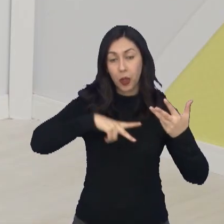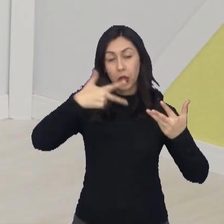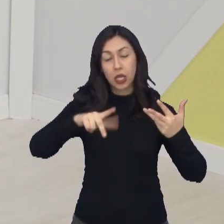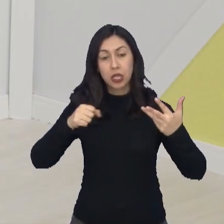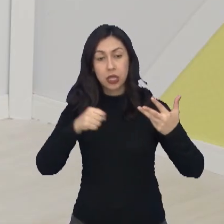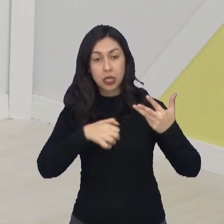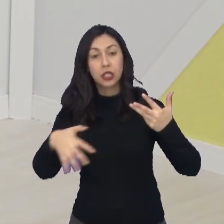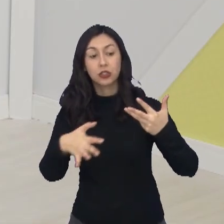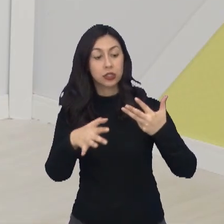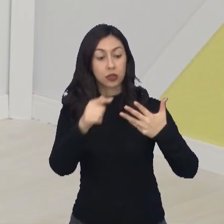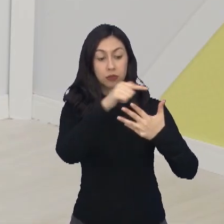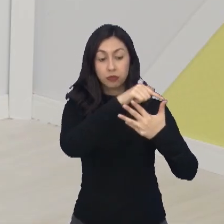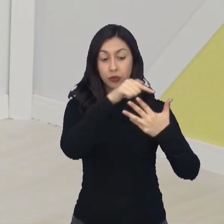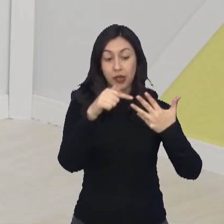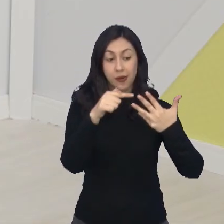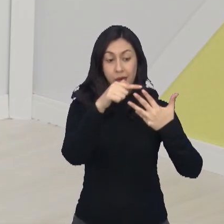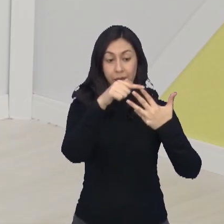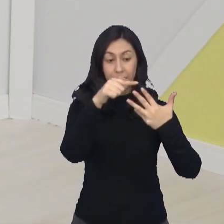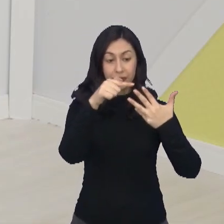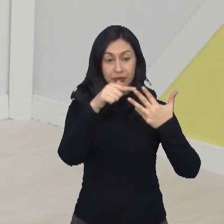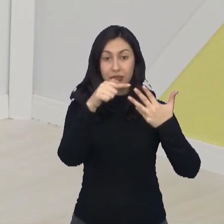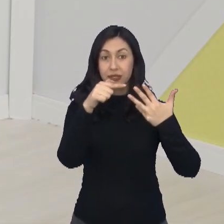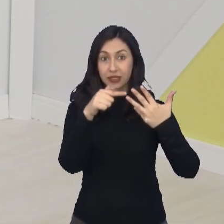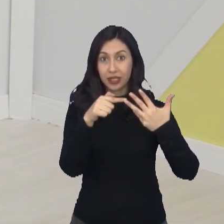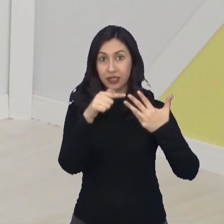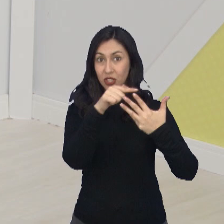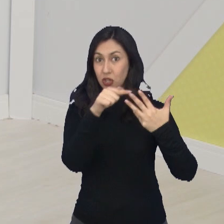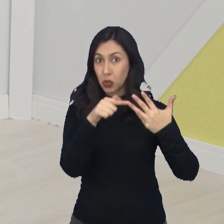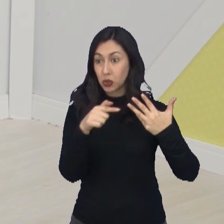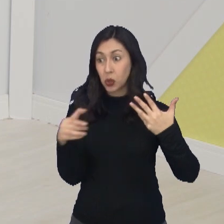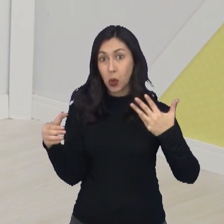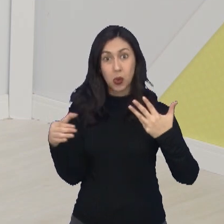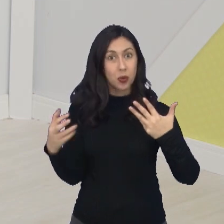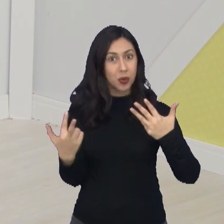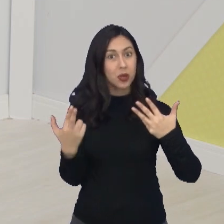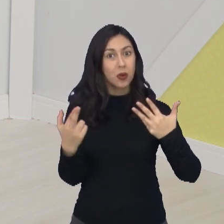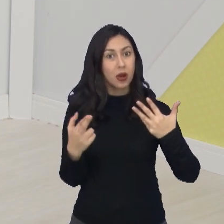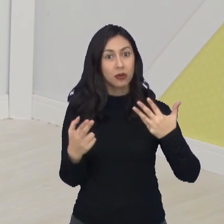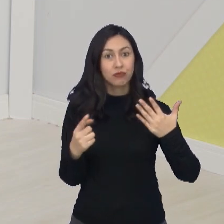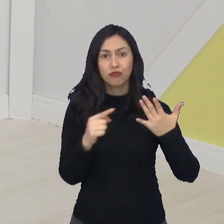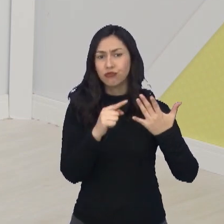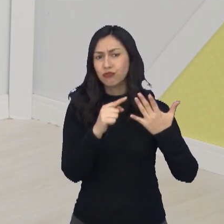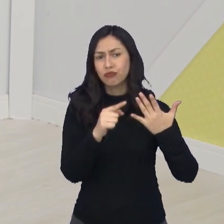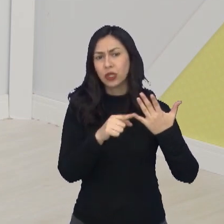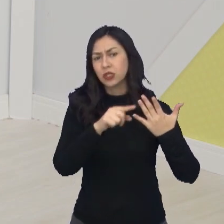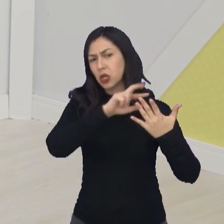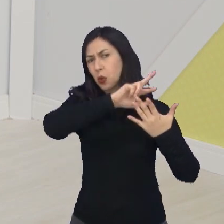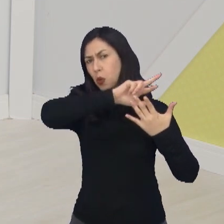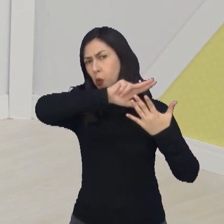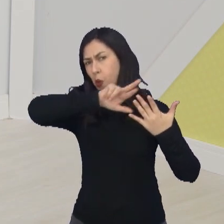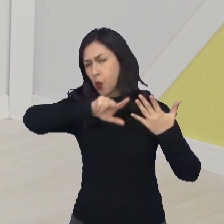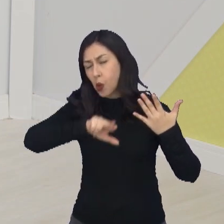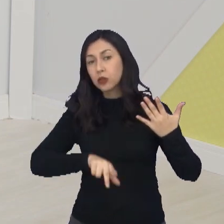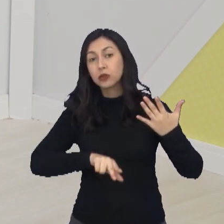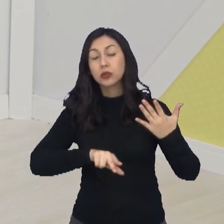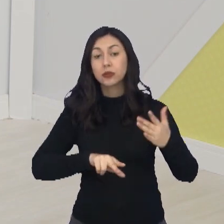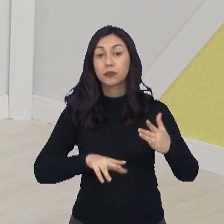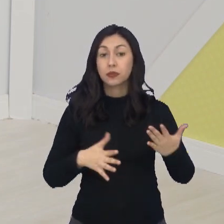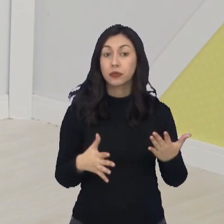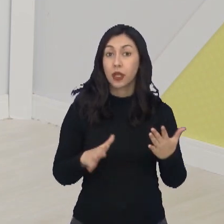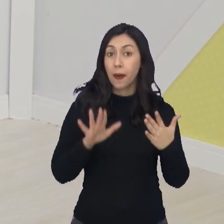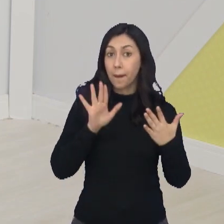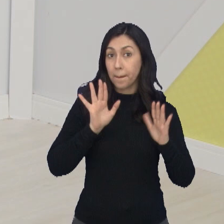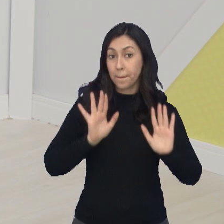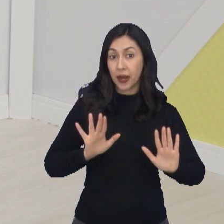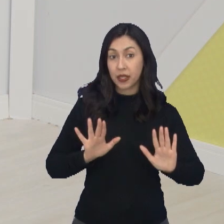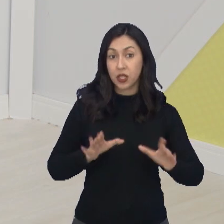terceiro e o quarto são do grupo do São José. Você vê a força do grupo do São José. Depois vem Noroeste, Juventus, Mirassol e Grêmio Prudente. Essas duas equipes que